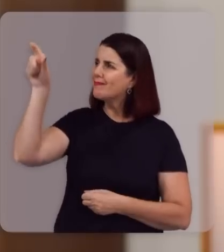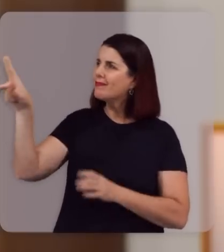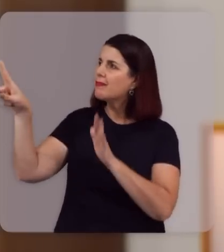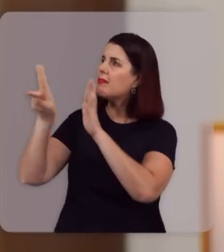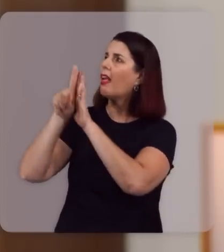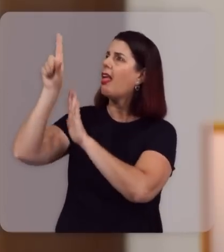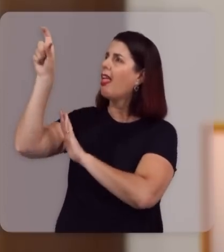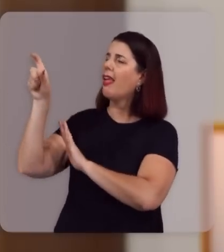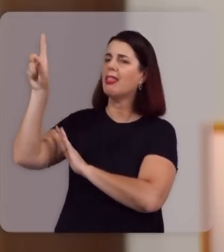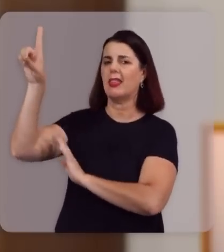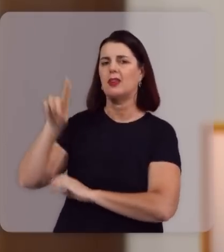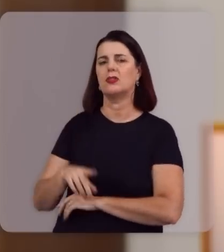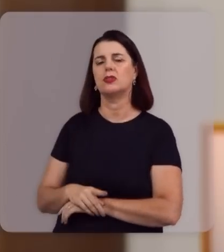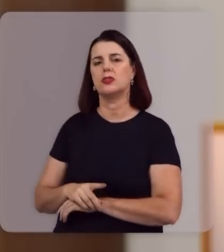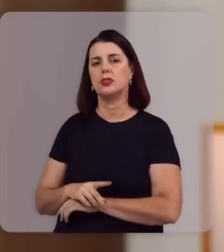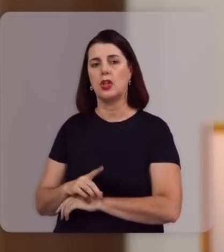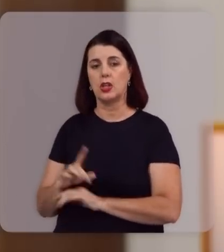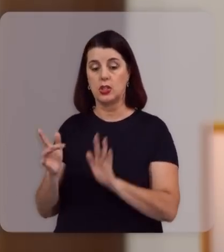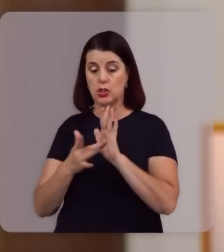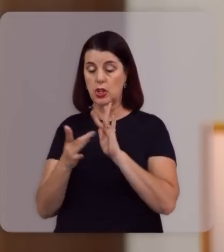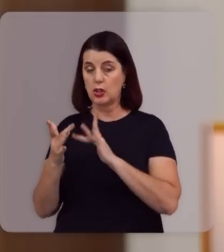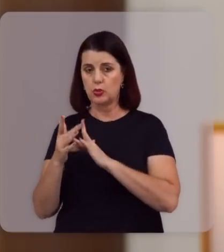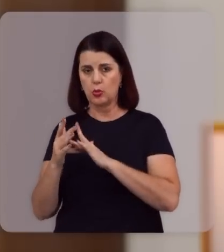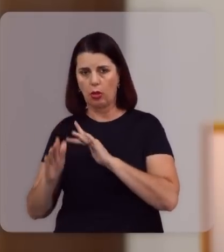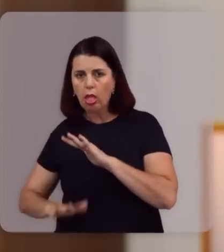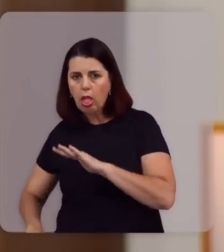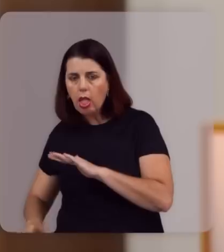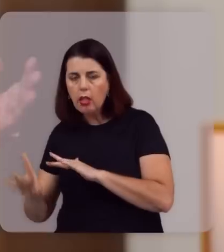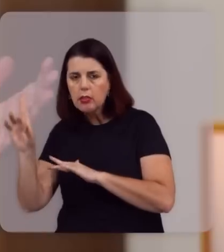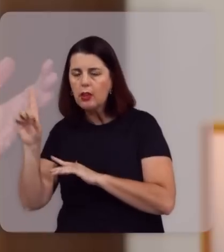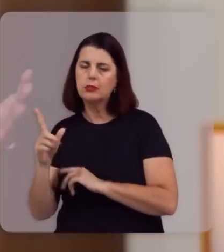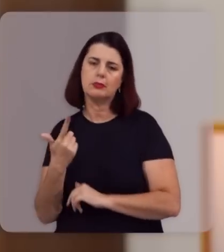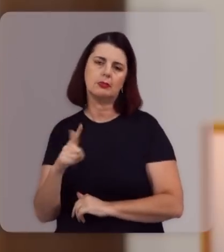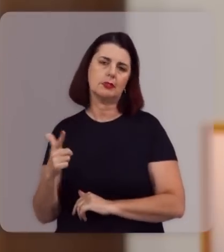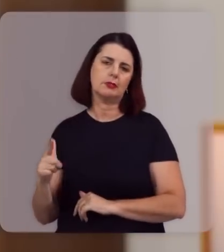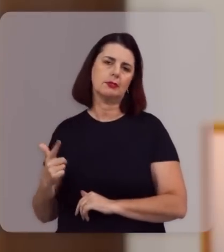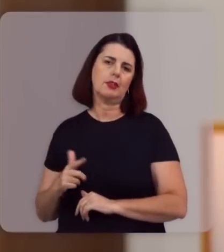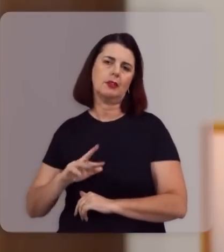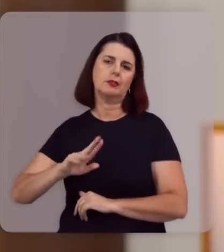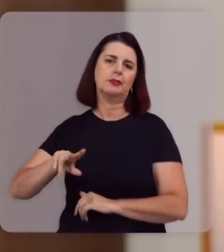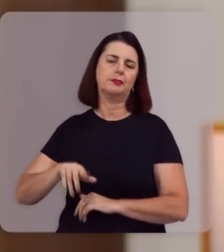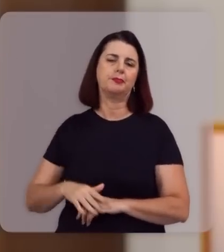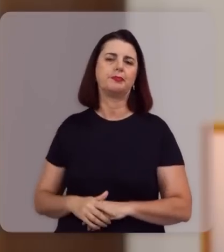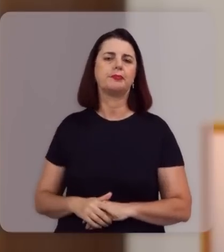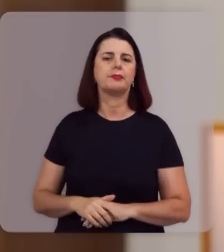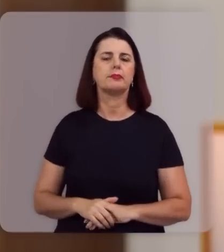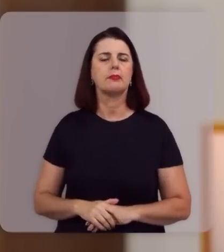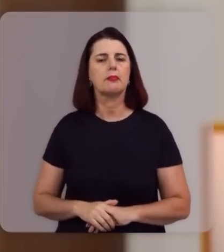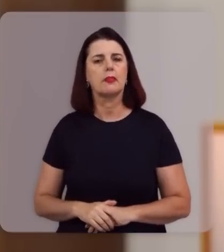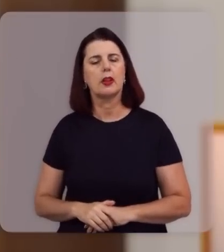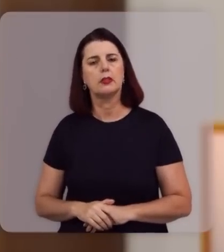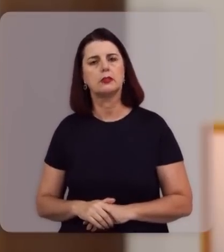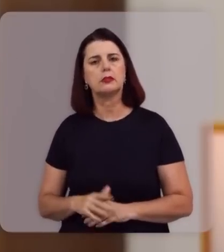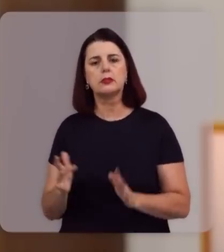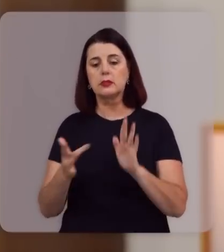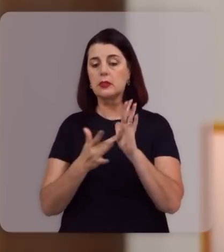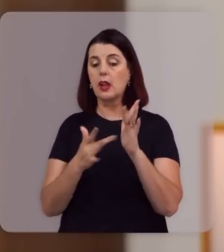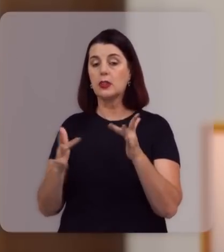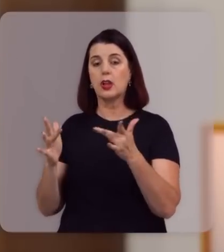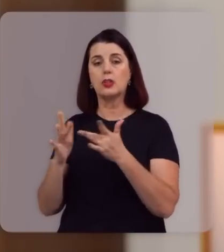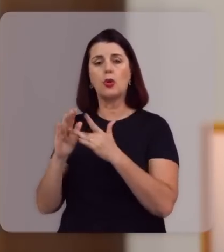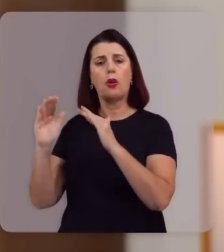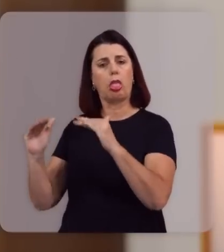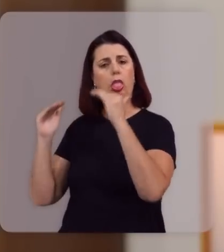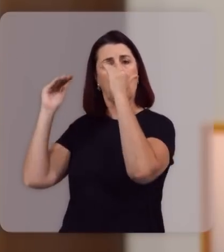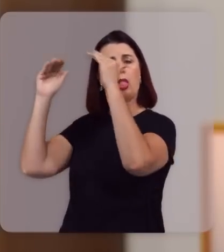Verbo, Jesus, não é inferior a Deus, como pensar Ario de Alexandria. Nem Jesus é apenas